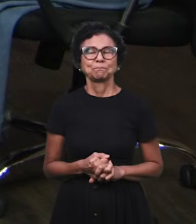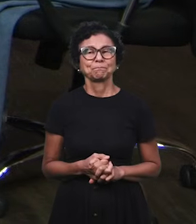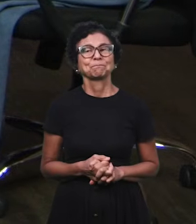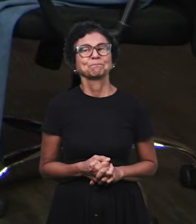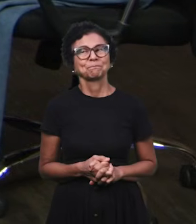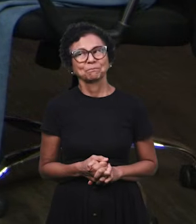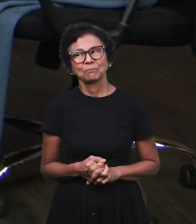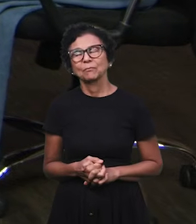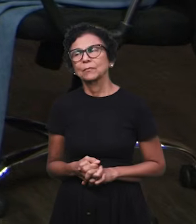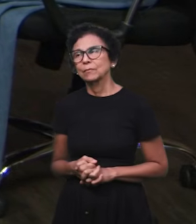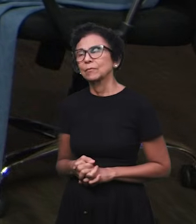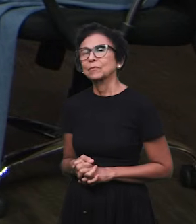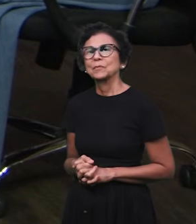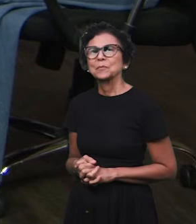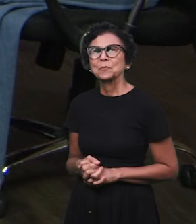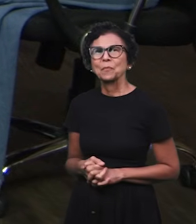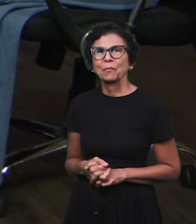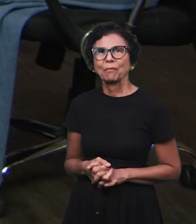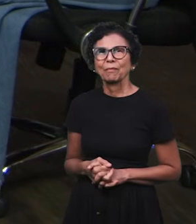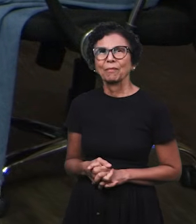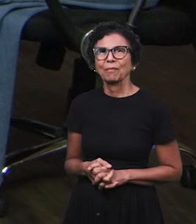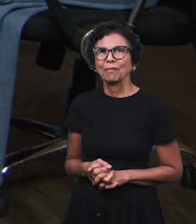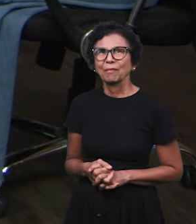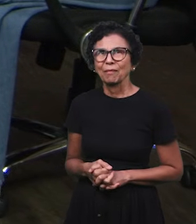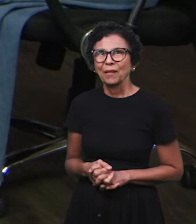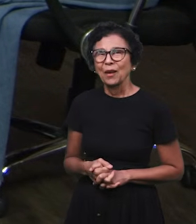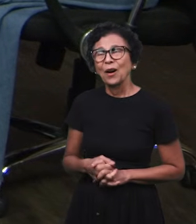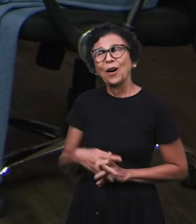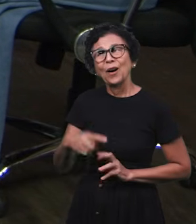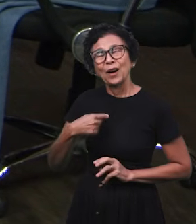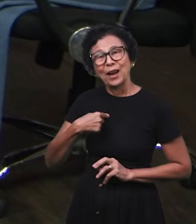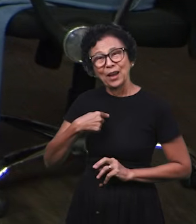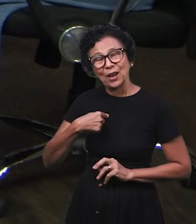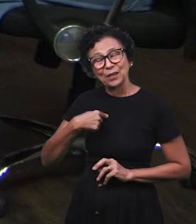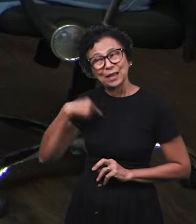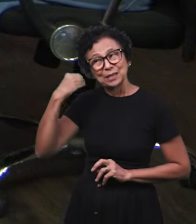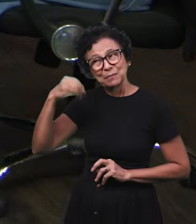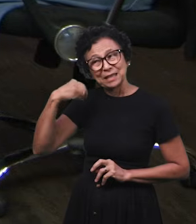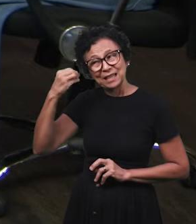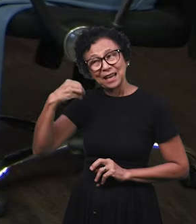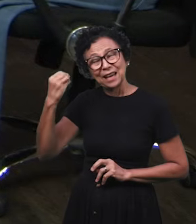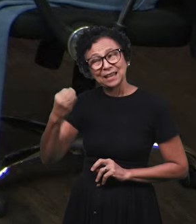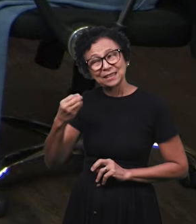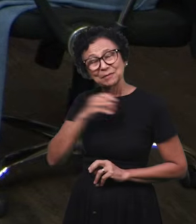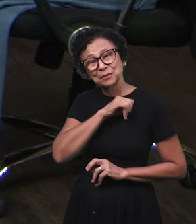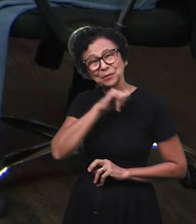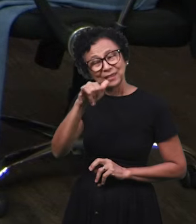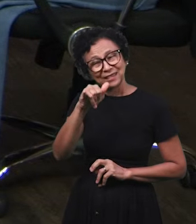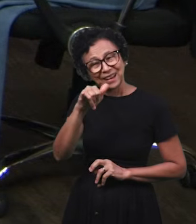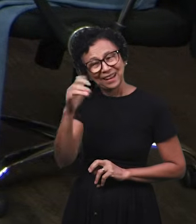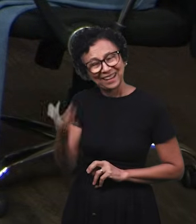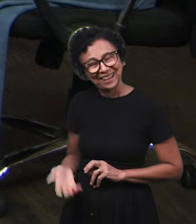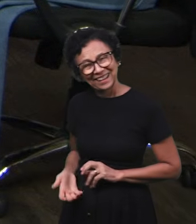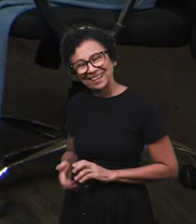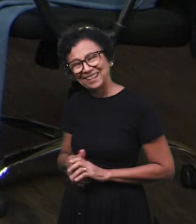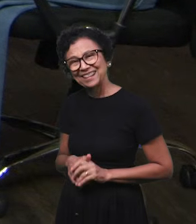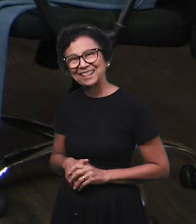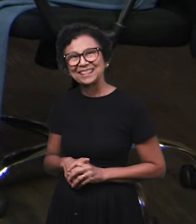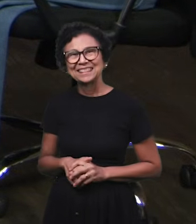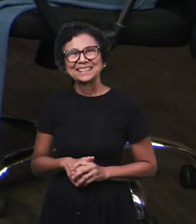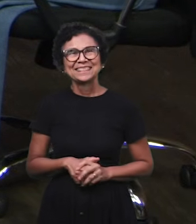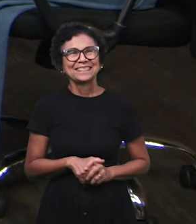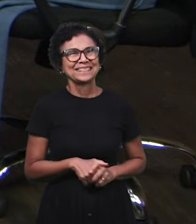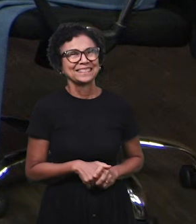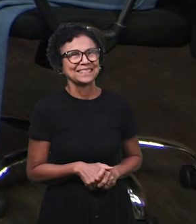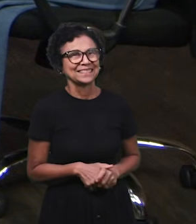para contar sobre o exame da ordem. É bom porque a gente gosta de ouvir história. E a gente está aqui para isso. A gente vai ficando mais velha e a gente fica